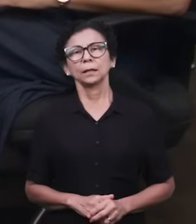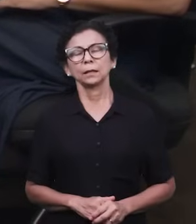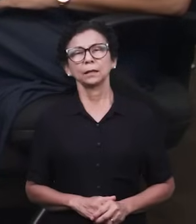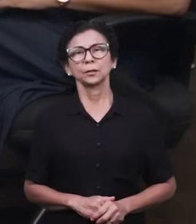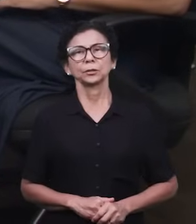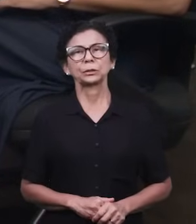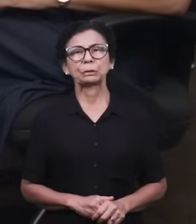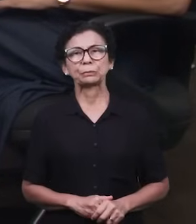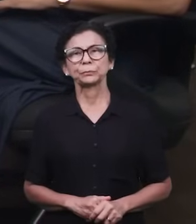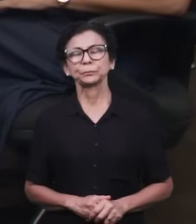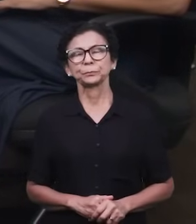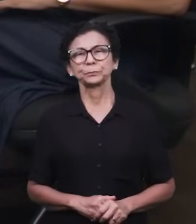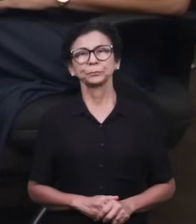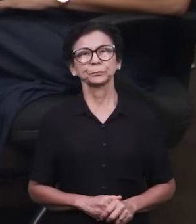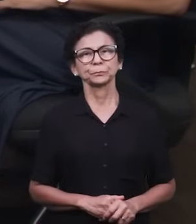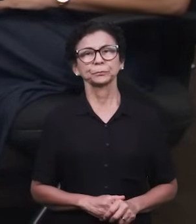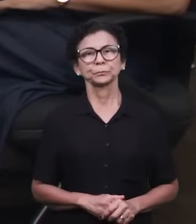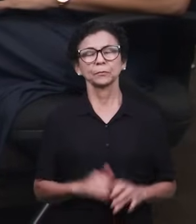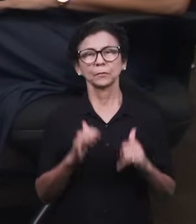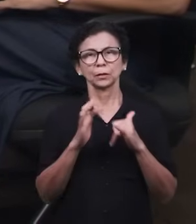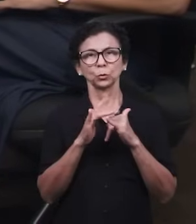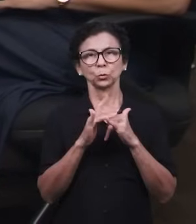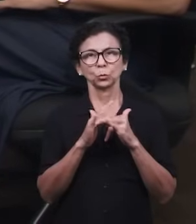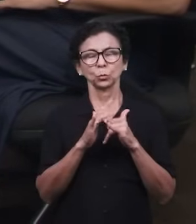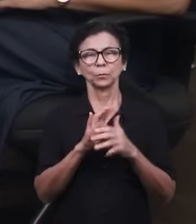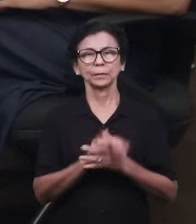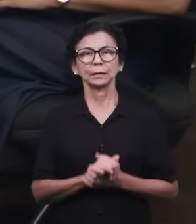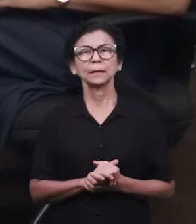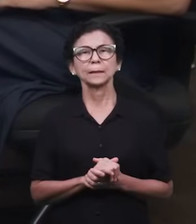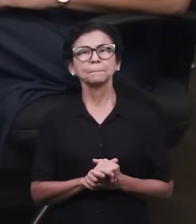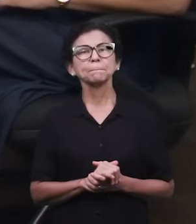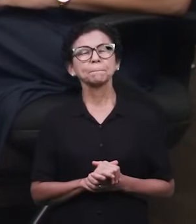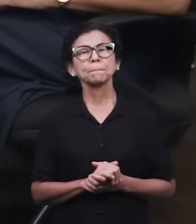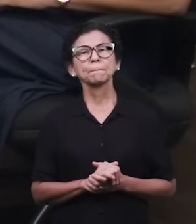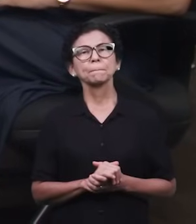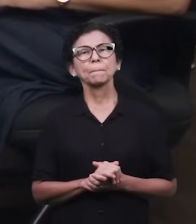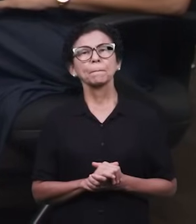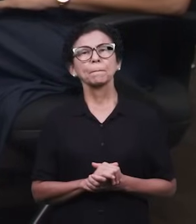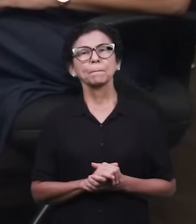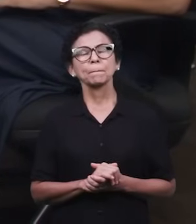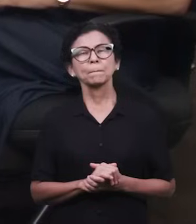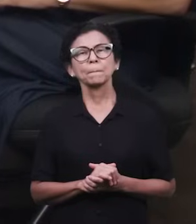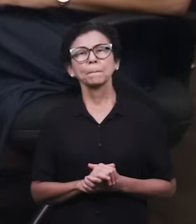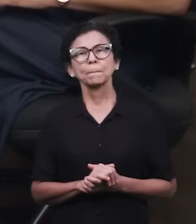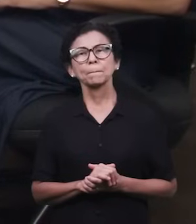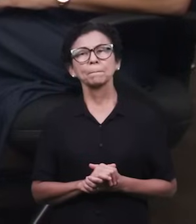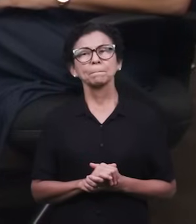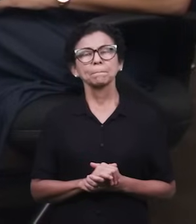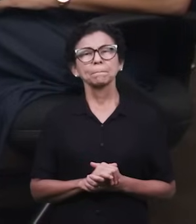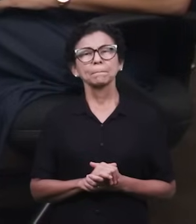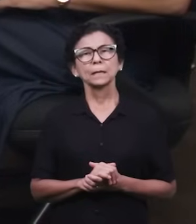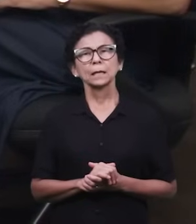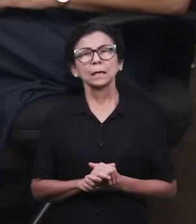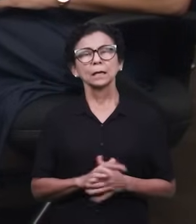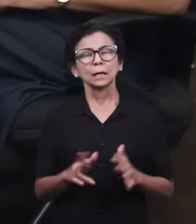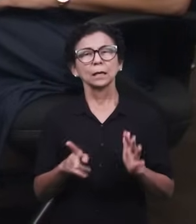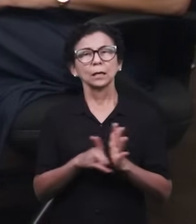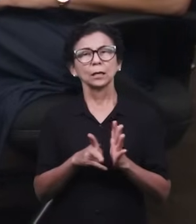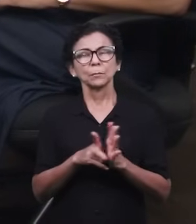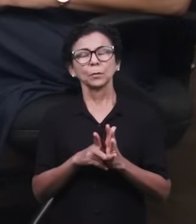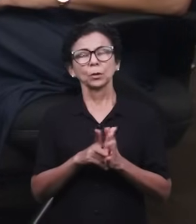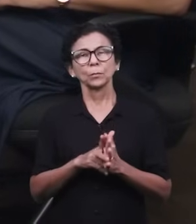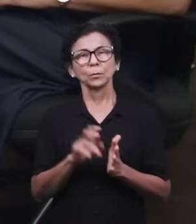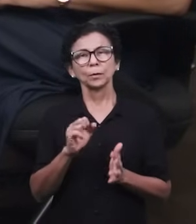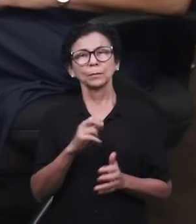quando ele vê que está tendo muitas curtidas, muitos likes, ele vê que o programa é um programa bom e a